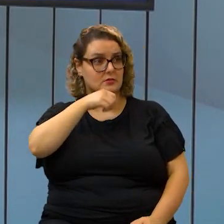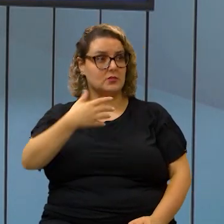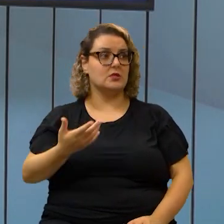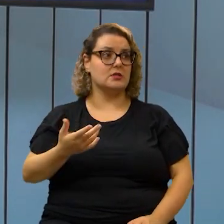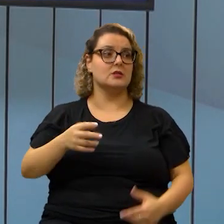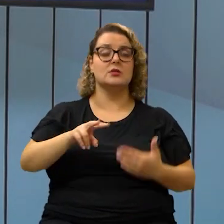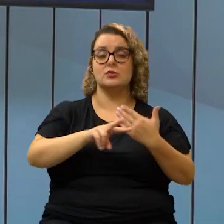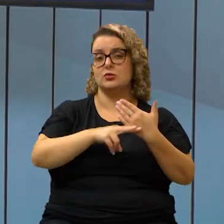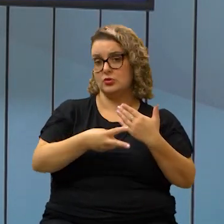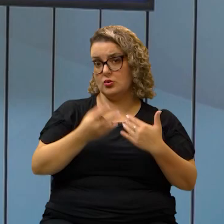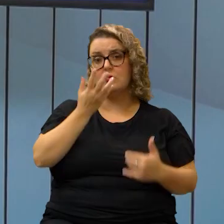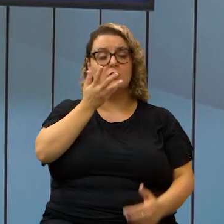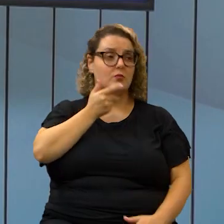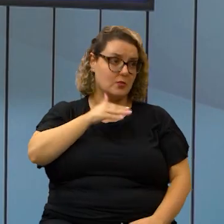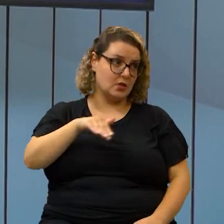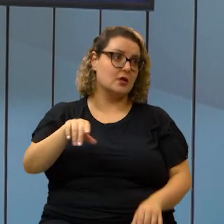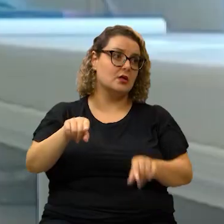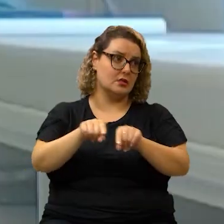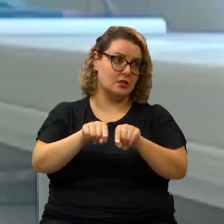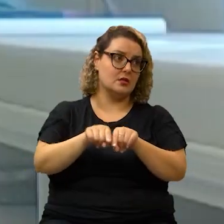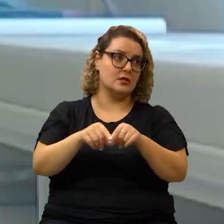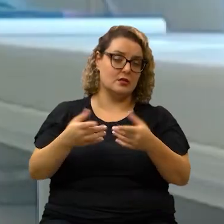que vão aí nascer.